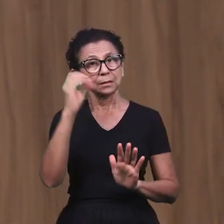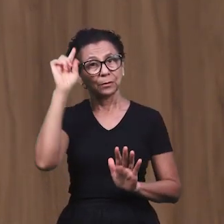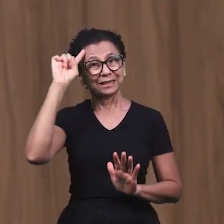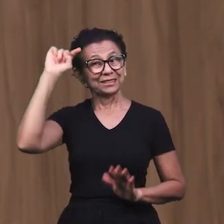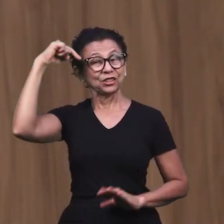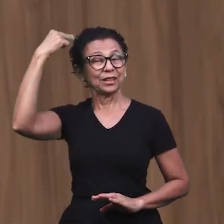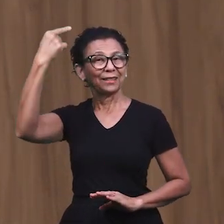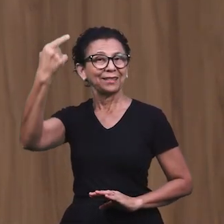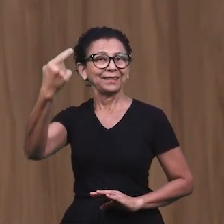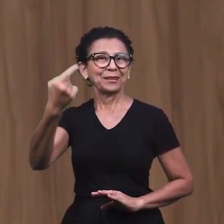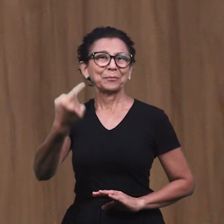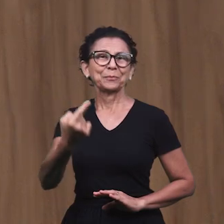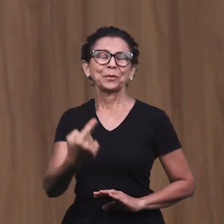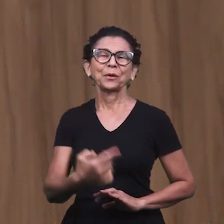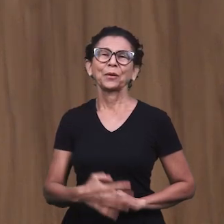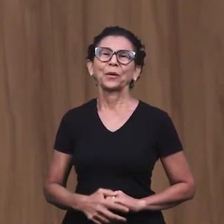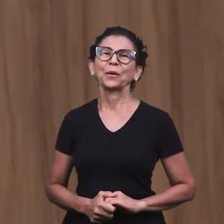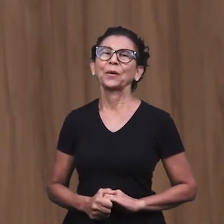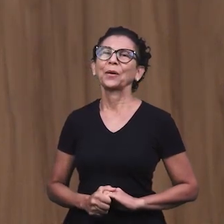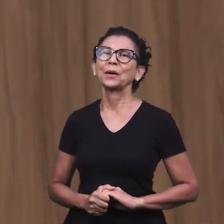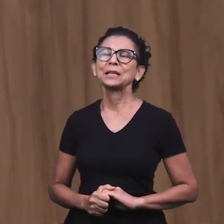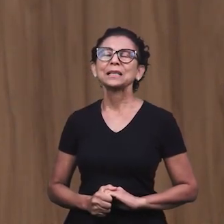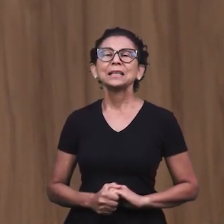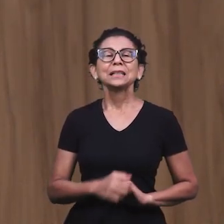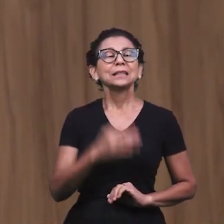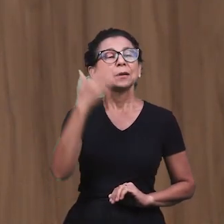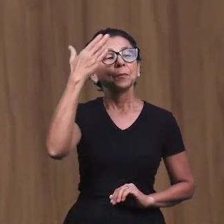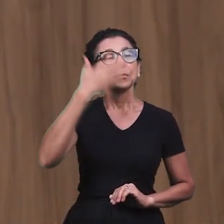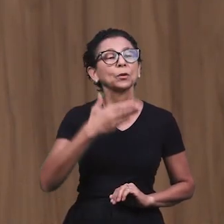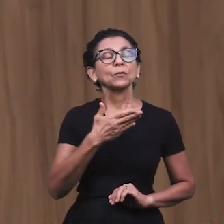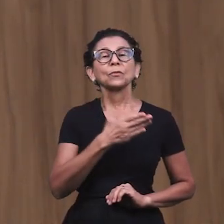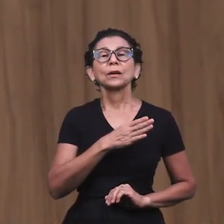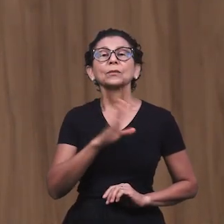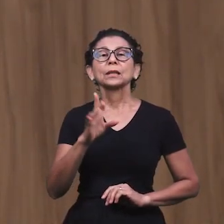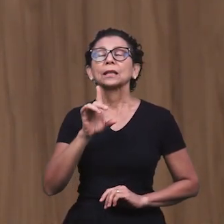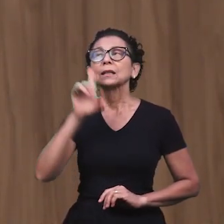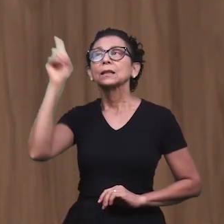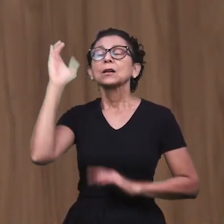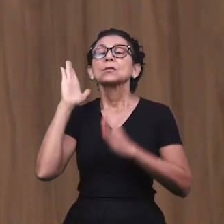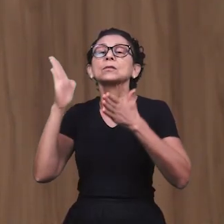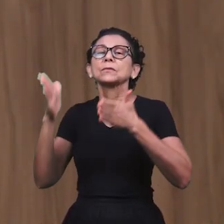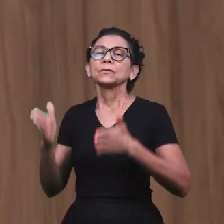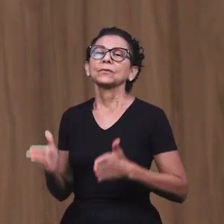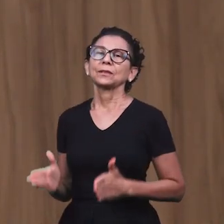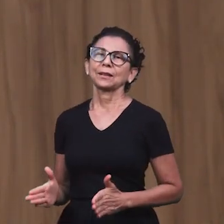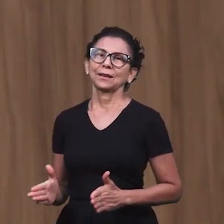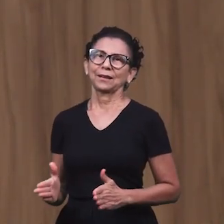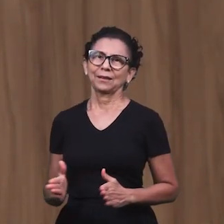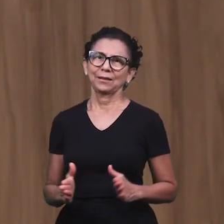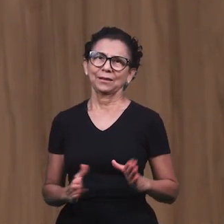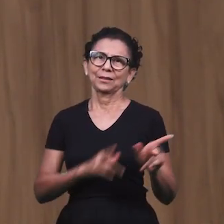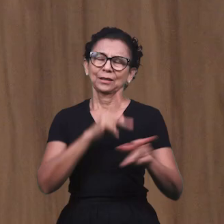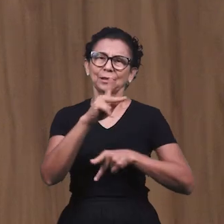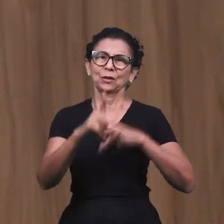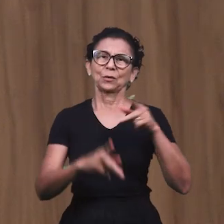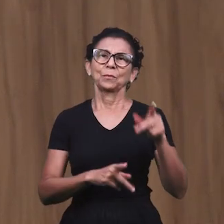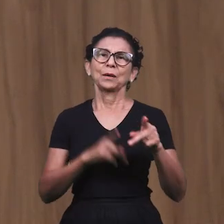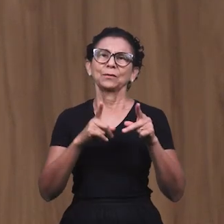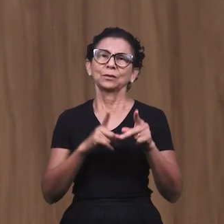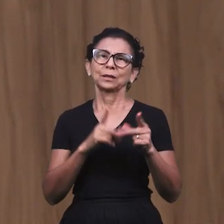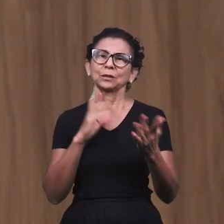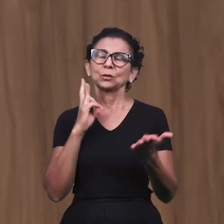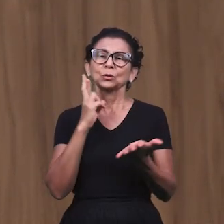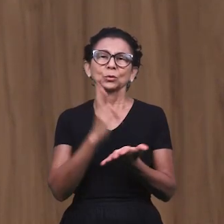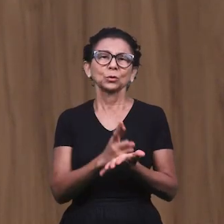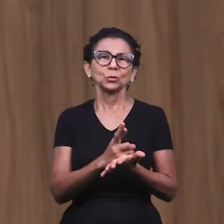era uma manifestação da fidelidade de Deus, porque o povo ia trazer agora aquilo que era o resultado da sua colheita